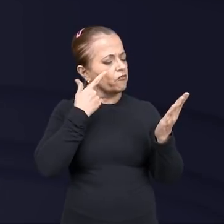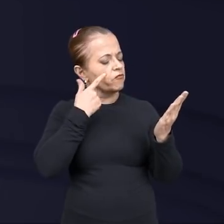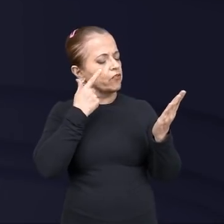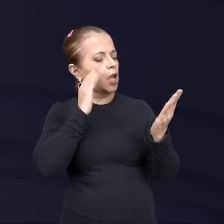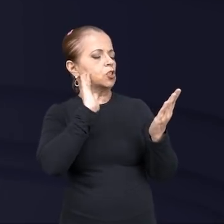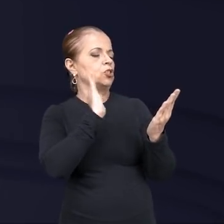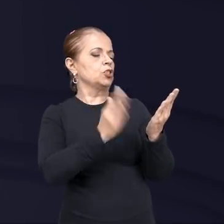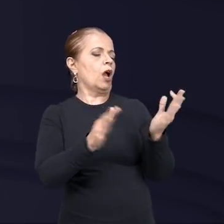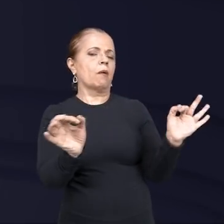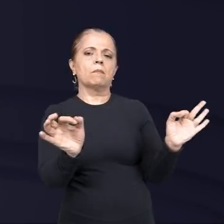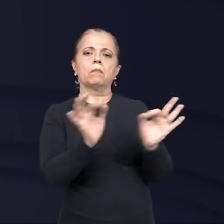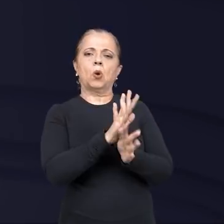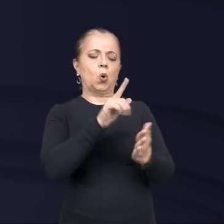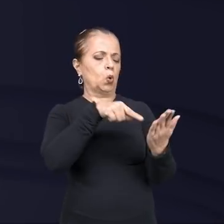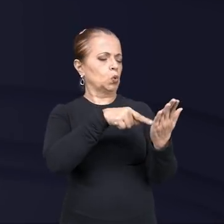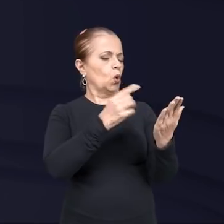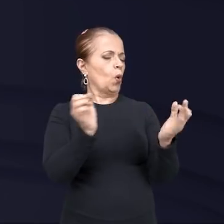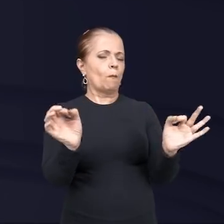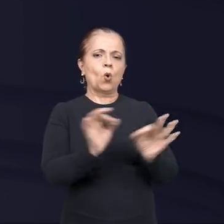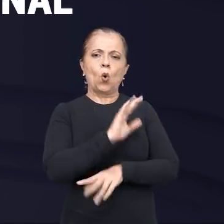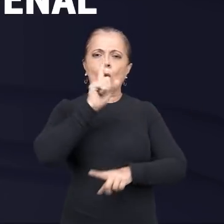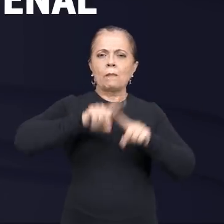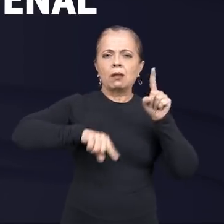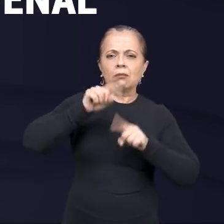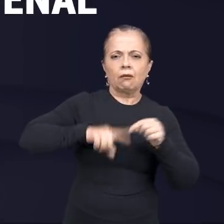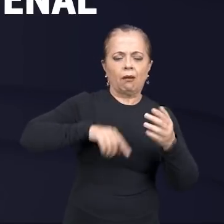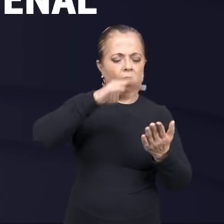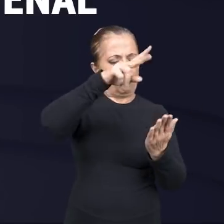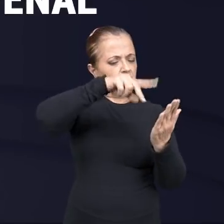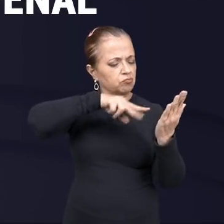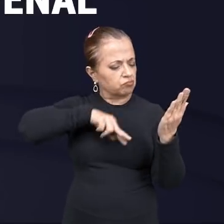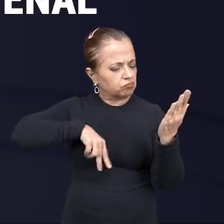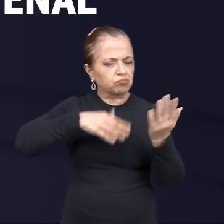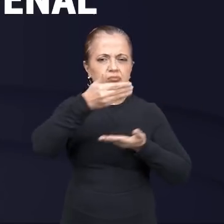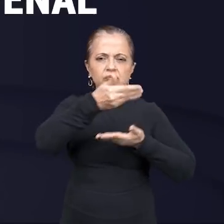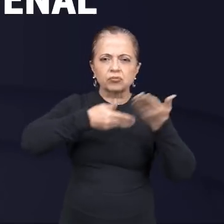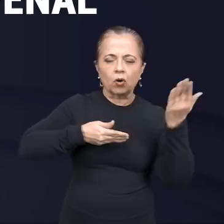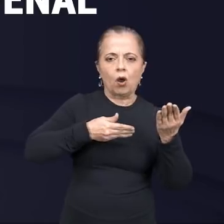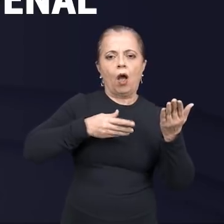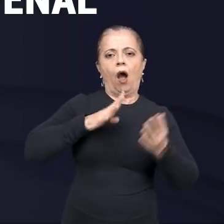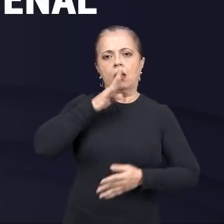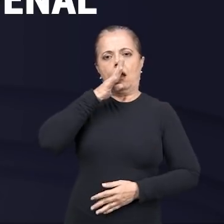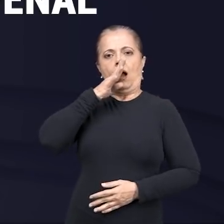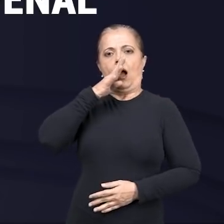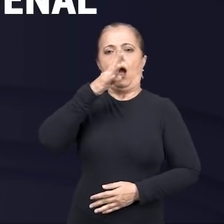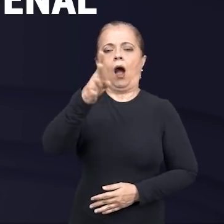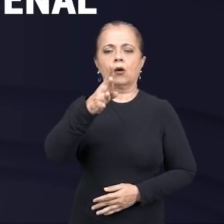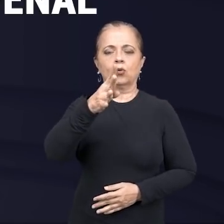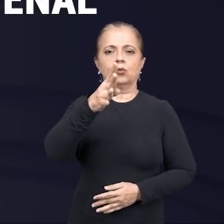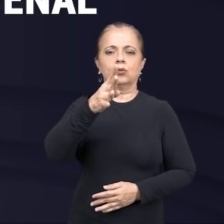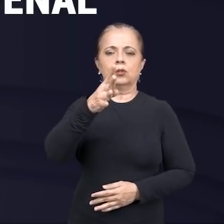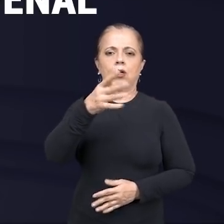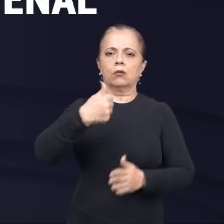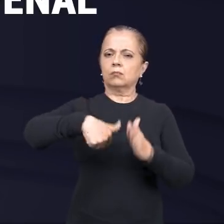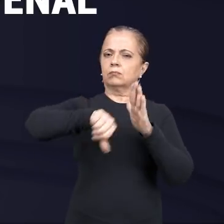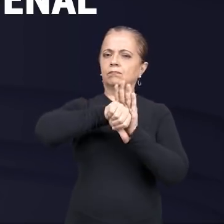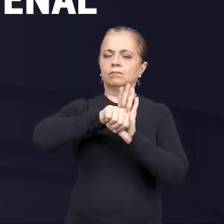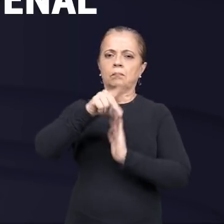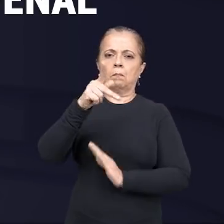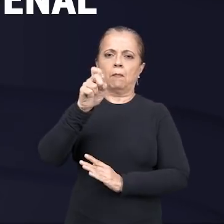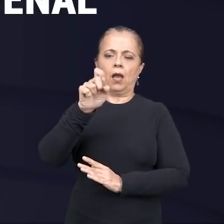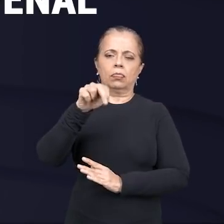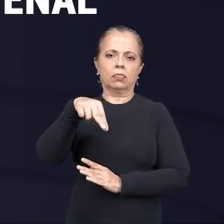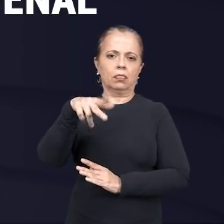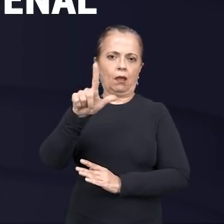delito suficientes, ele passa a formular uma acusação penal. A acusação penal